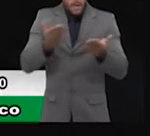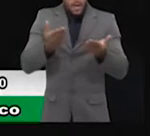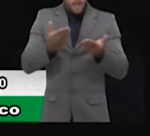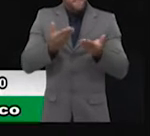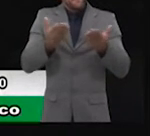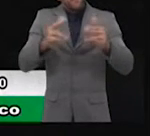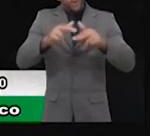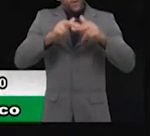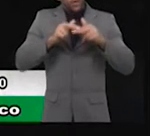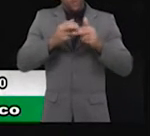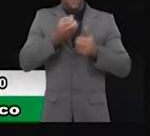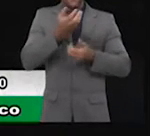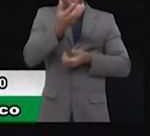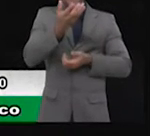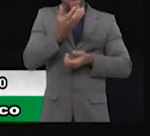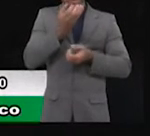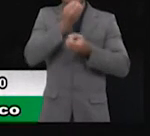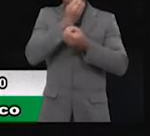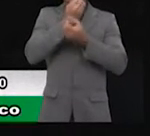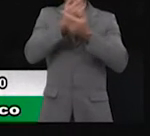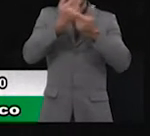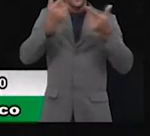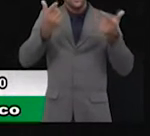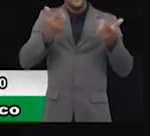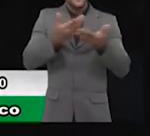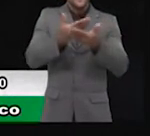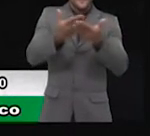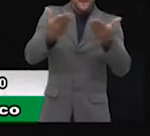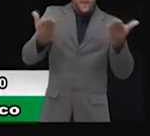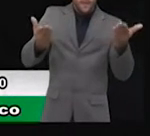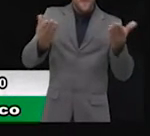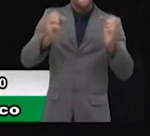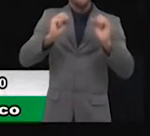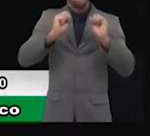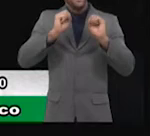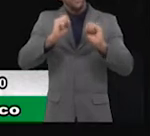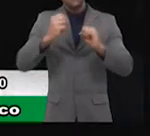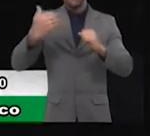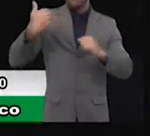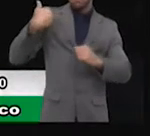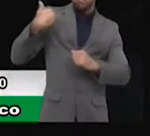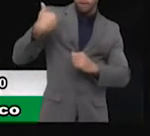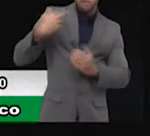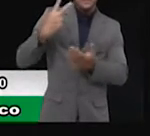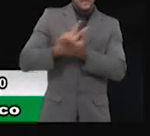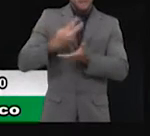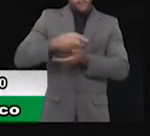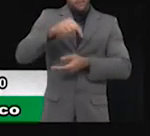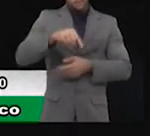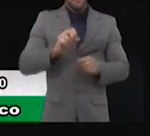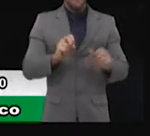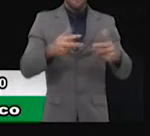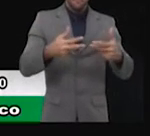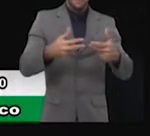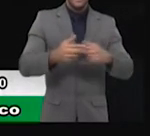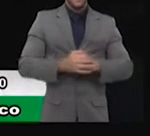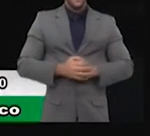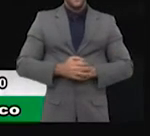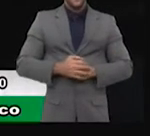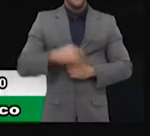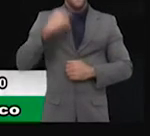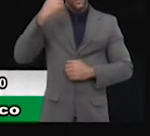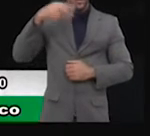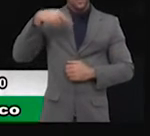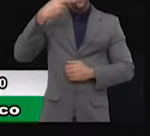sorte. Pode sempre estar contando com essa casa aqui, a Câmara Municipal, contando com esses